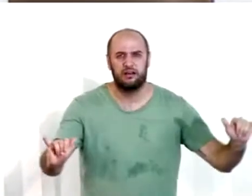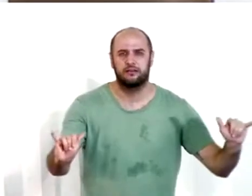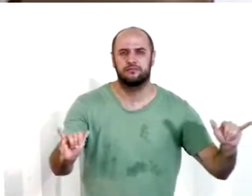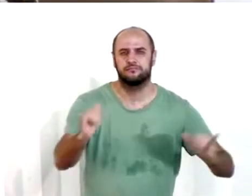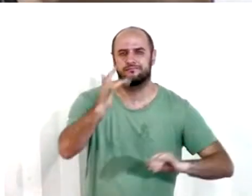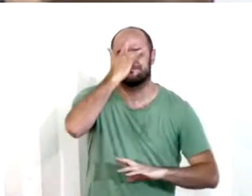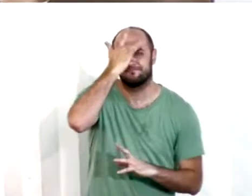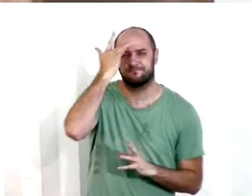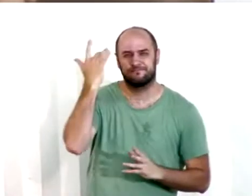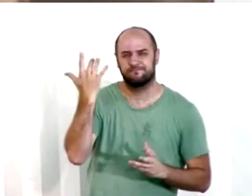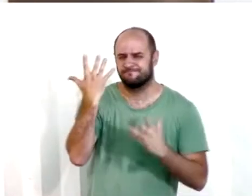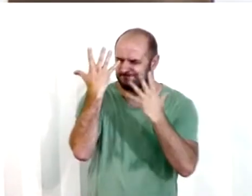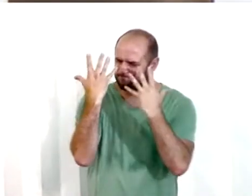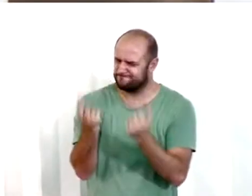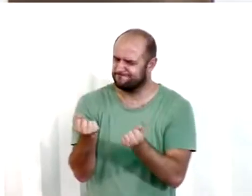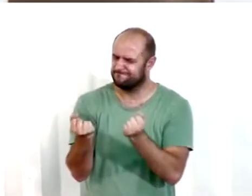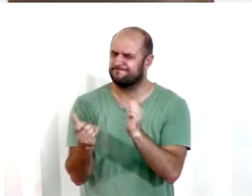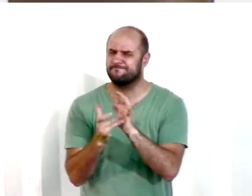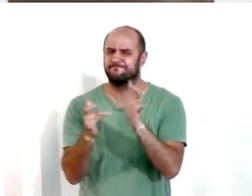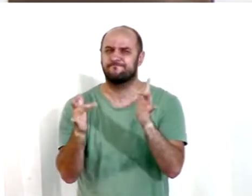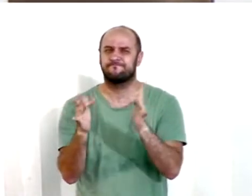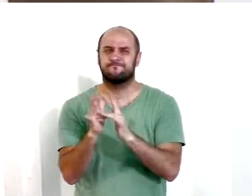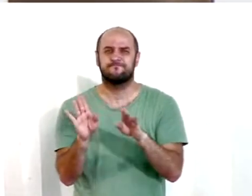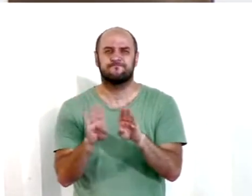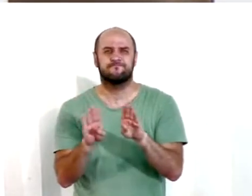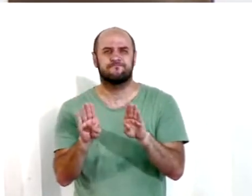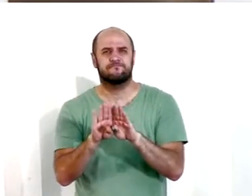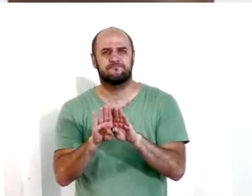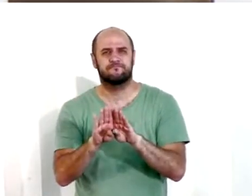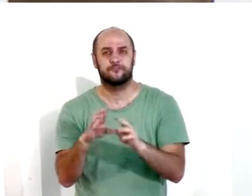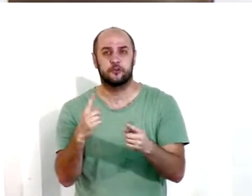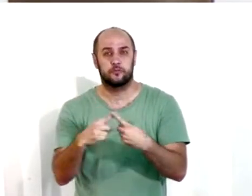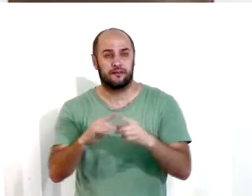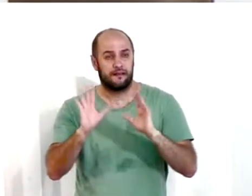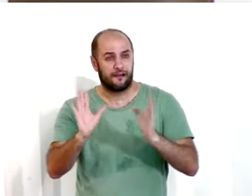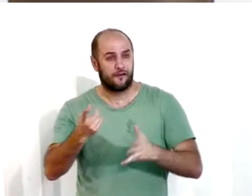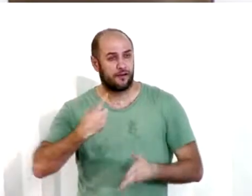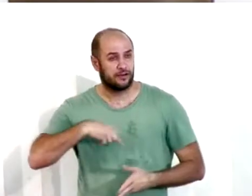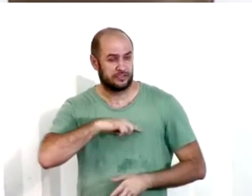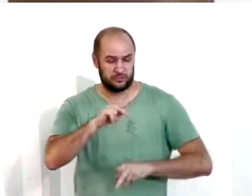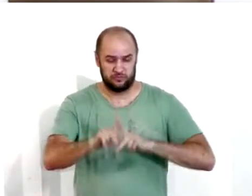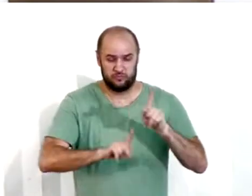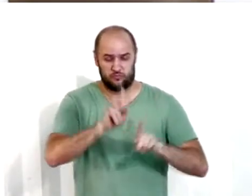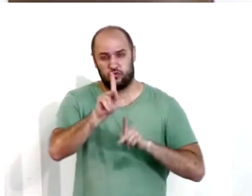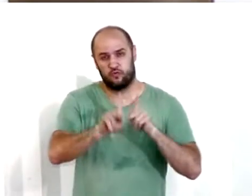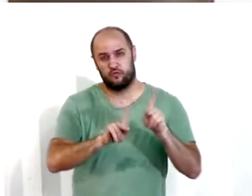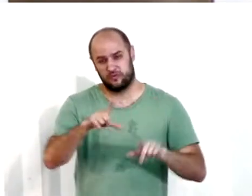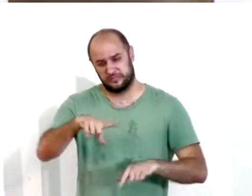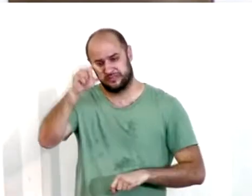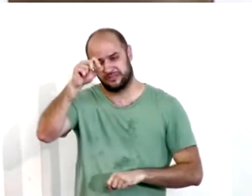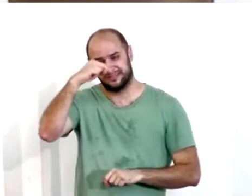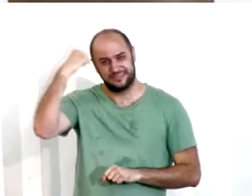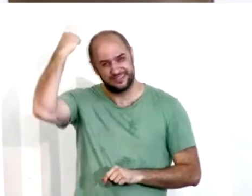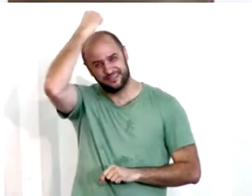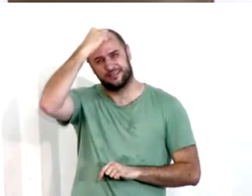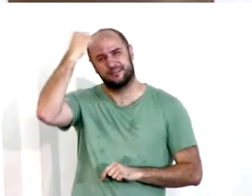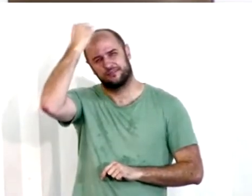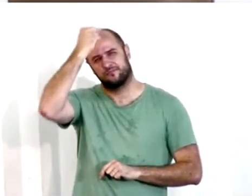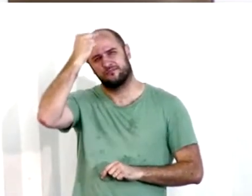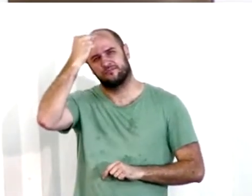Deus, expressada na salvação em Cristo Jesus.